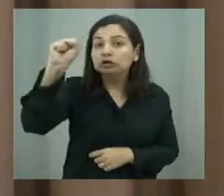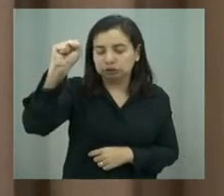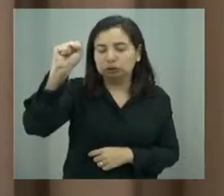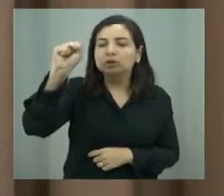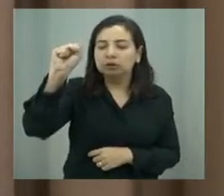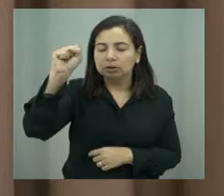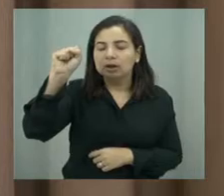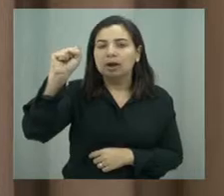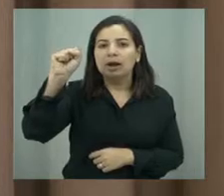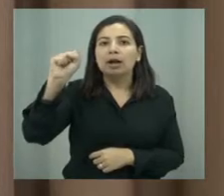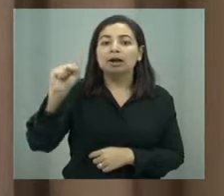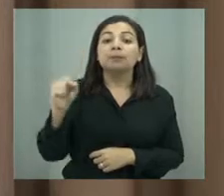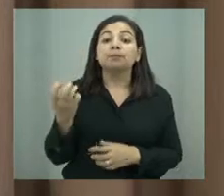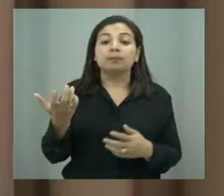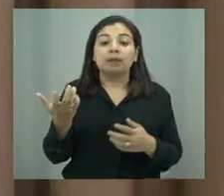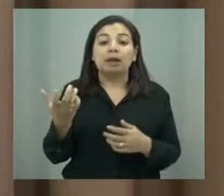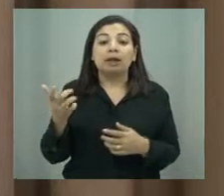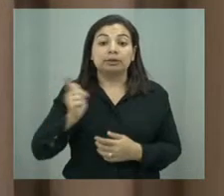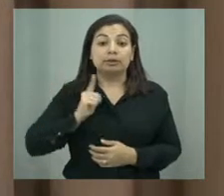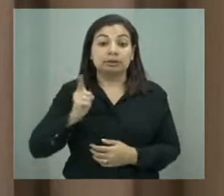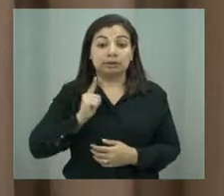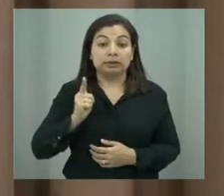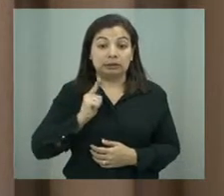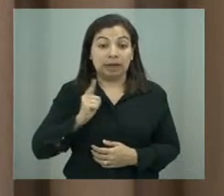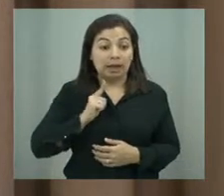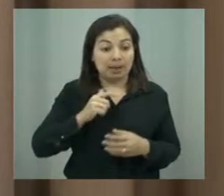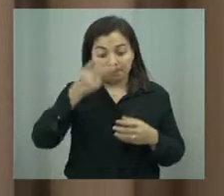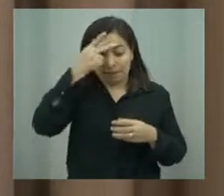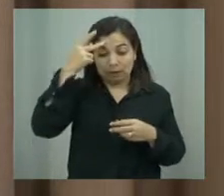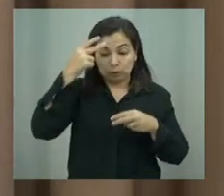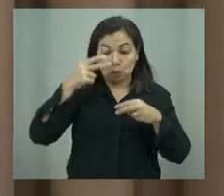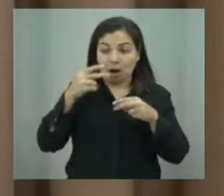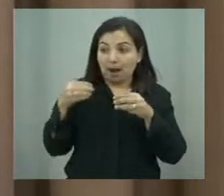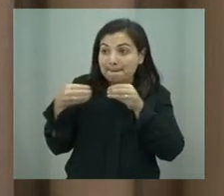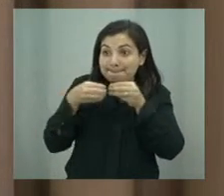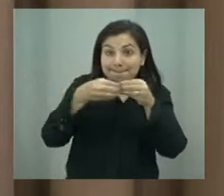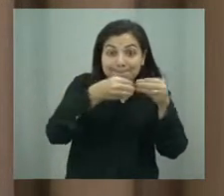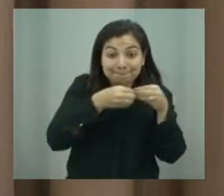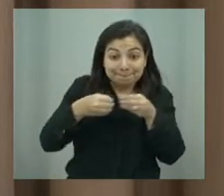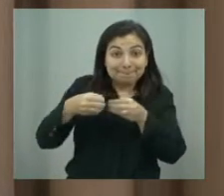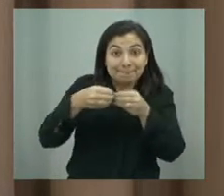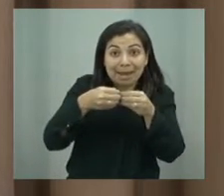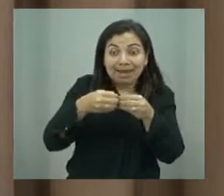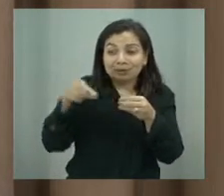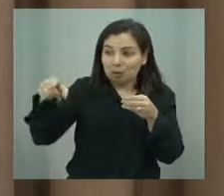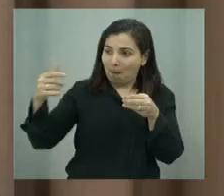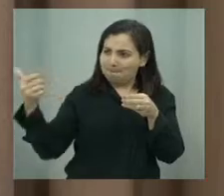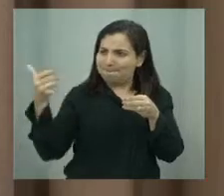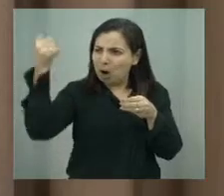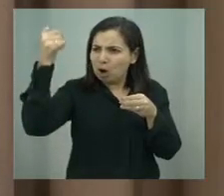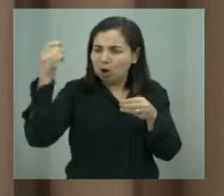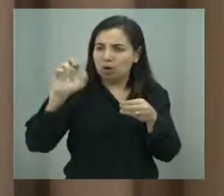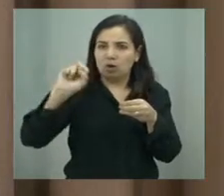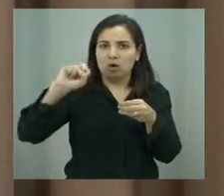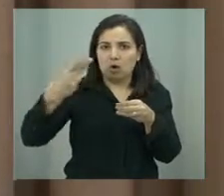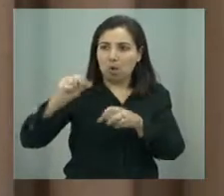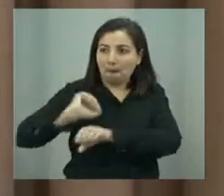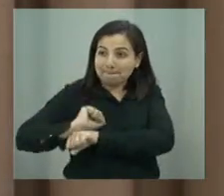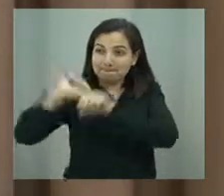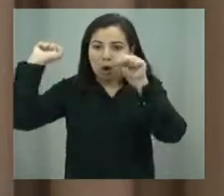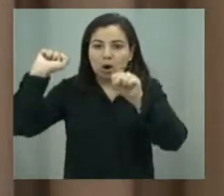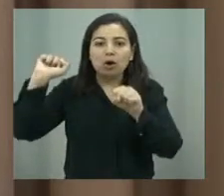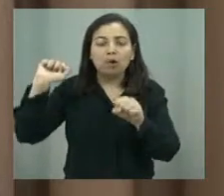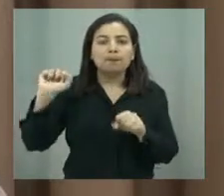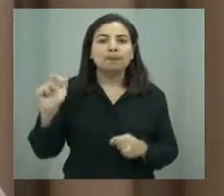próxima, as pessoas assim que estão por perto, elas têm a percepção,